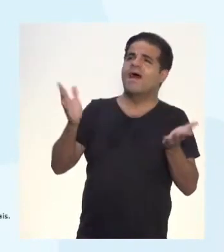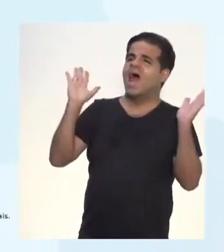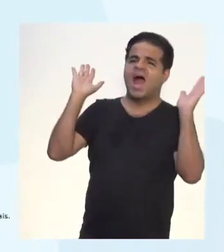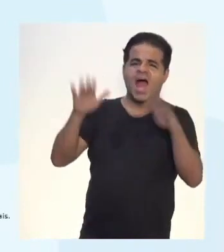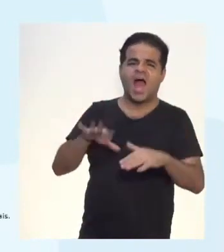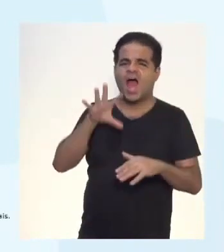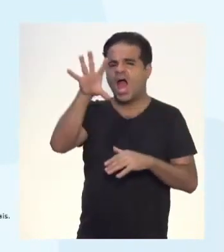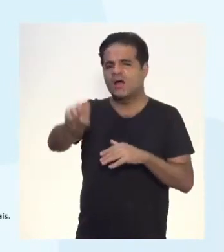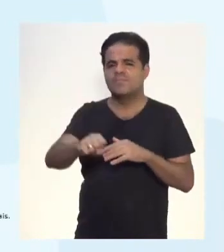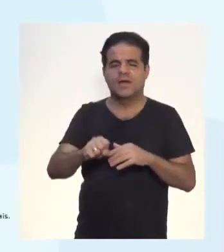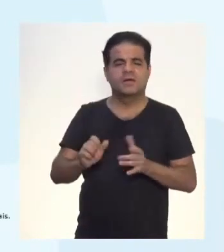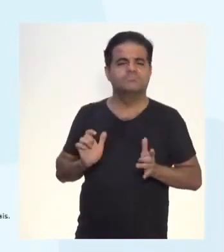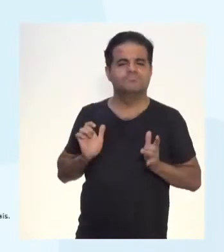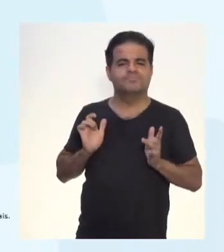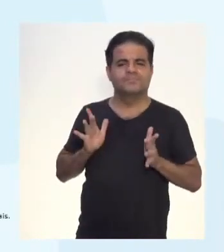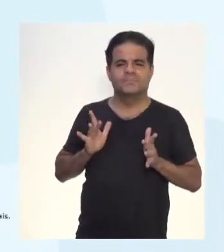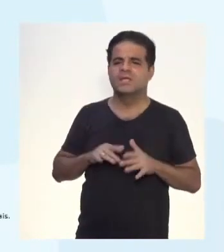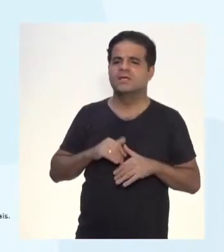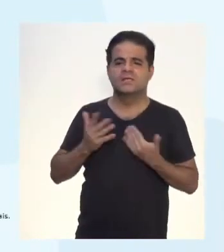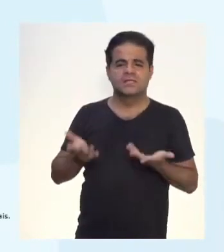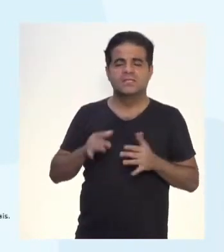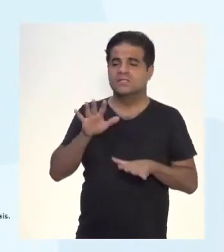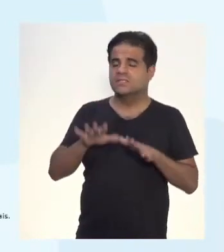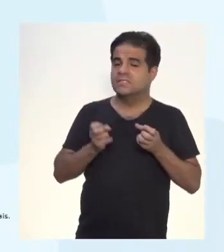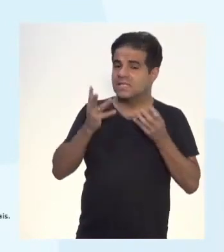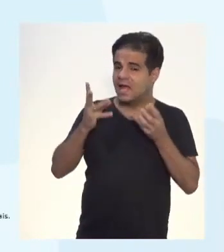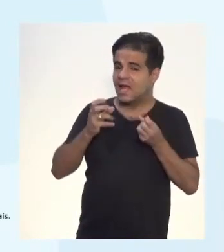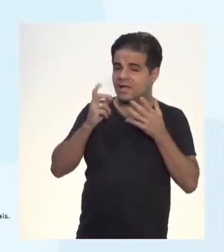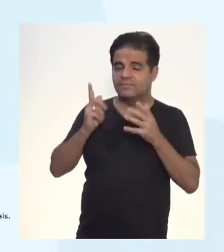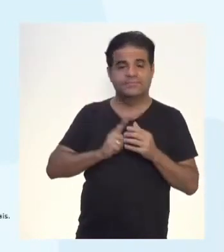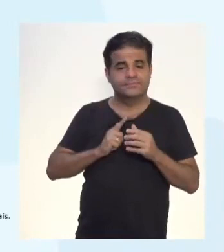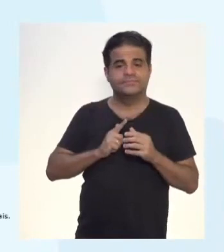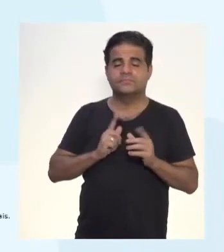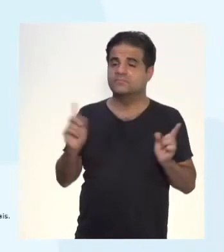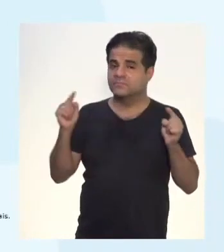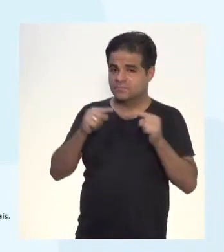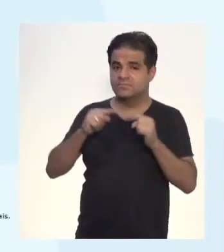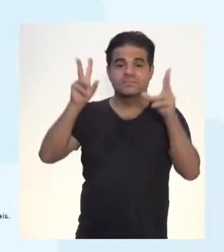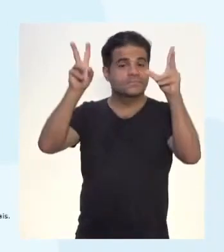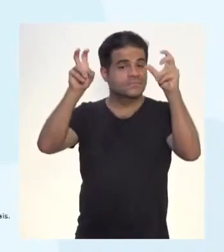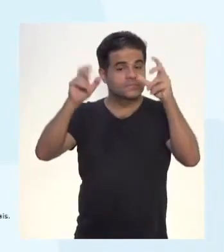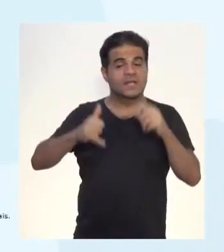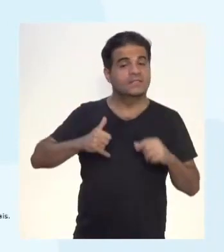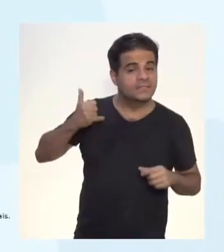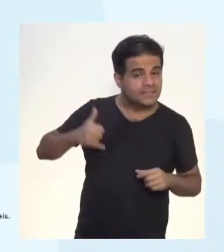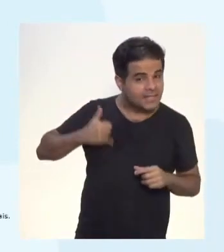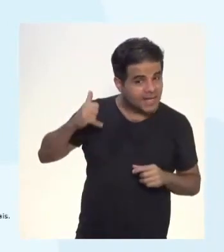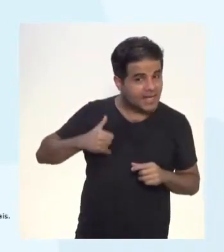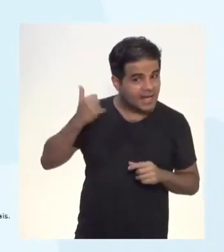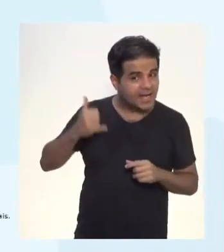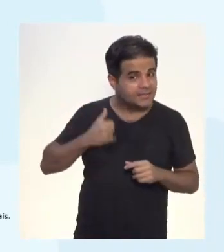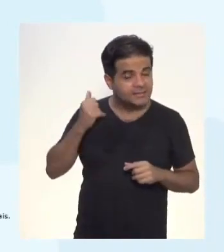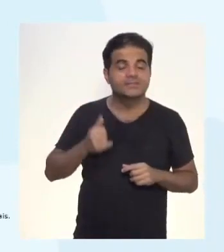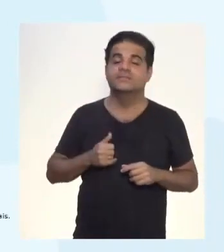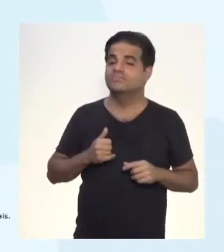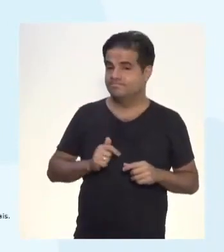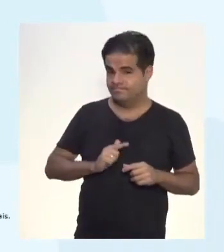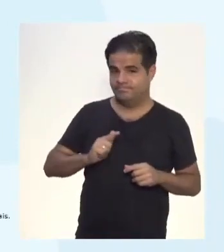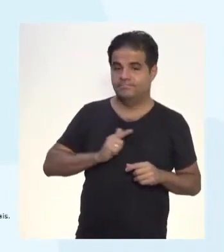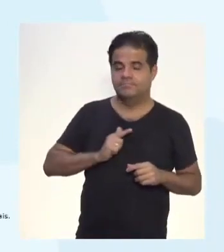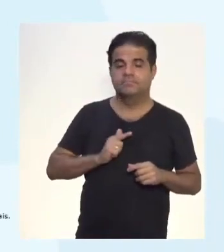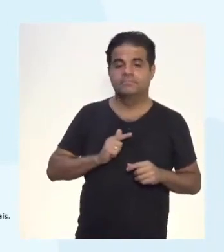vamos pegar um dado solto, muitas vezes esses dados têm muito a ver também com a questão da idade, né? Então, a gente tem